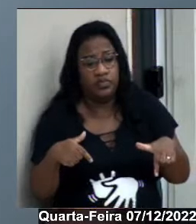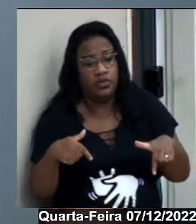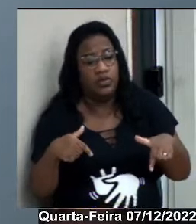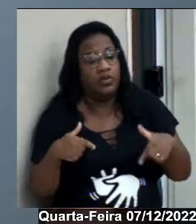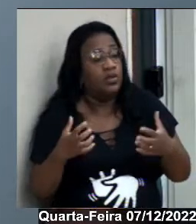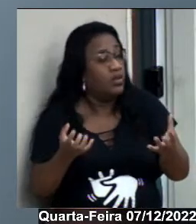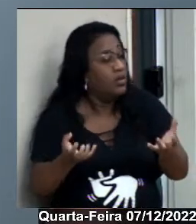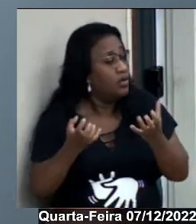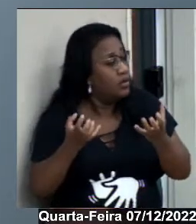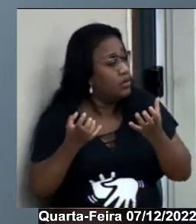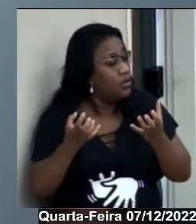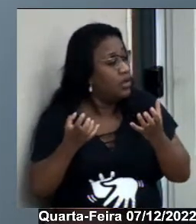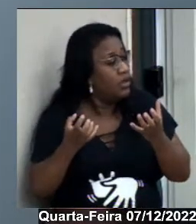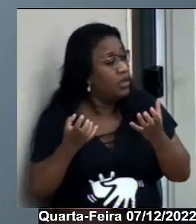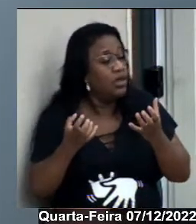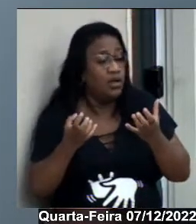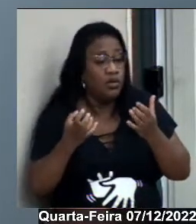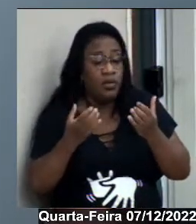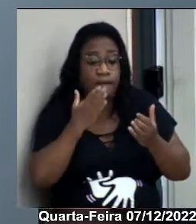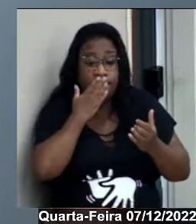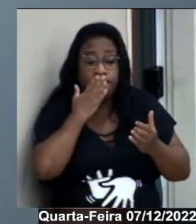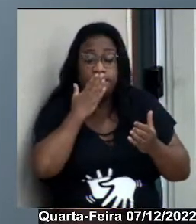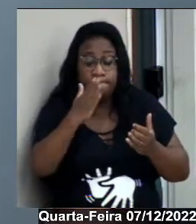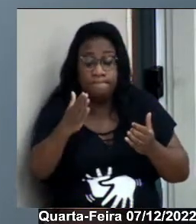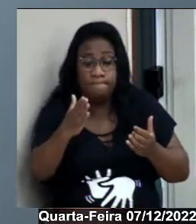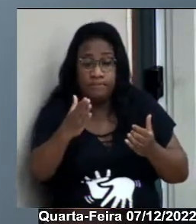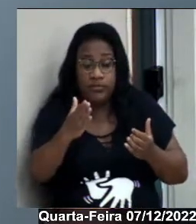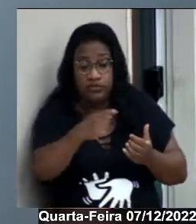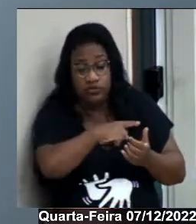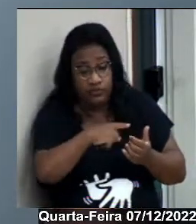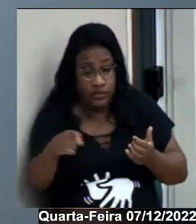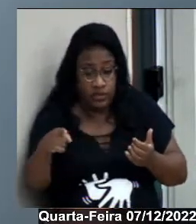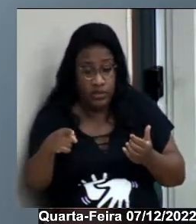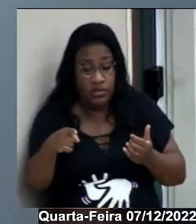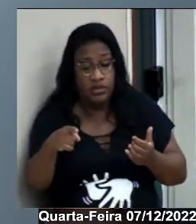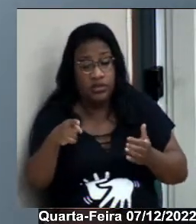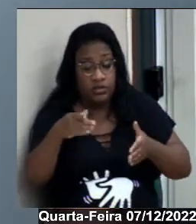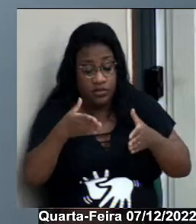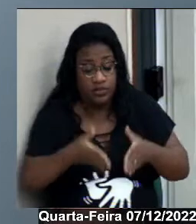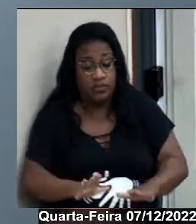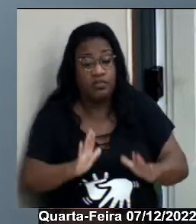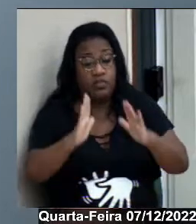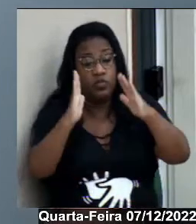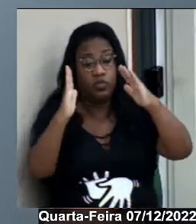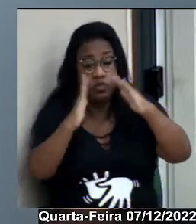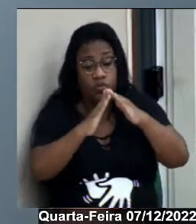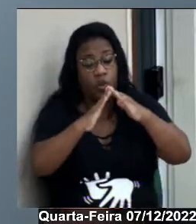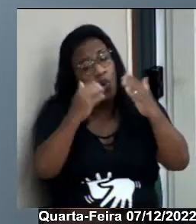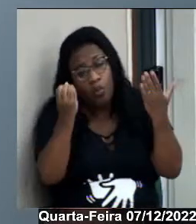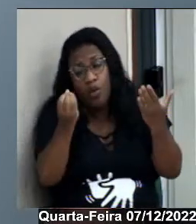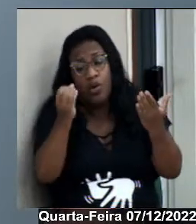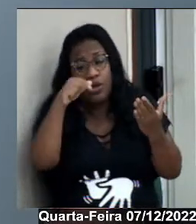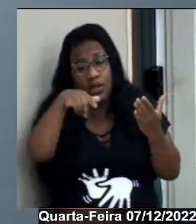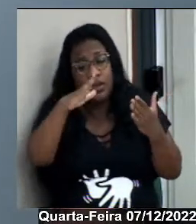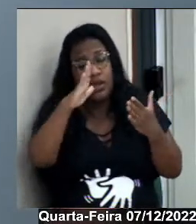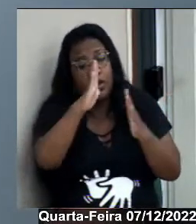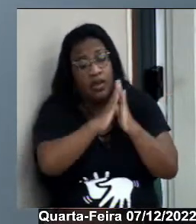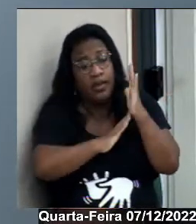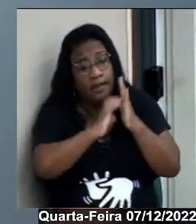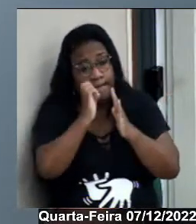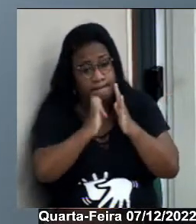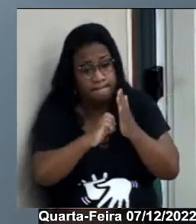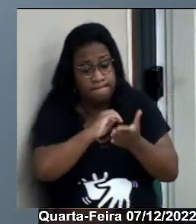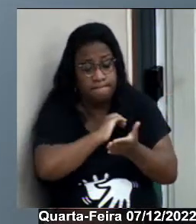propomos para os moradores do Embu e região serem atletas profissionais. fizemos essa parceria com a Secretaria de Esportes.